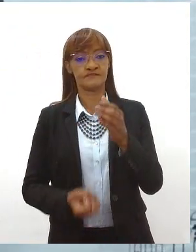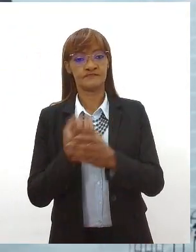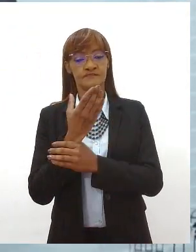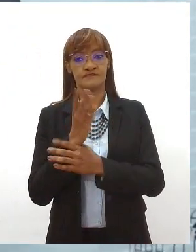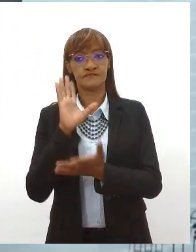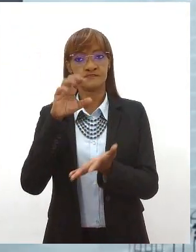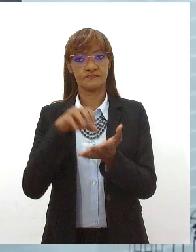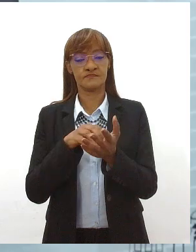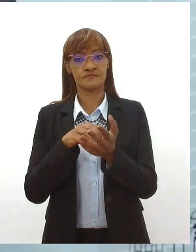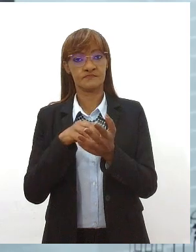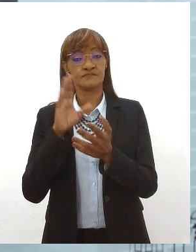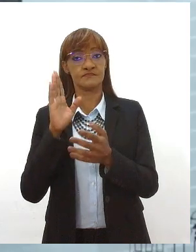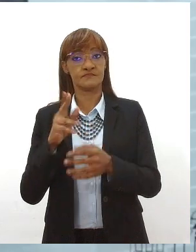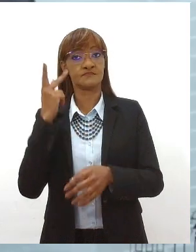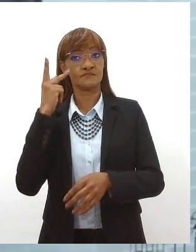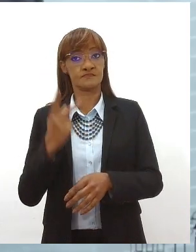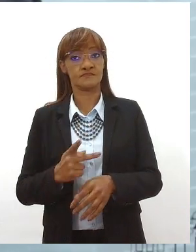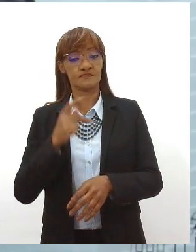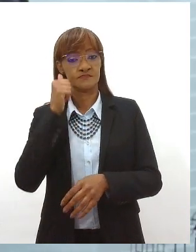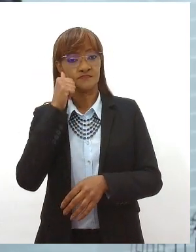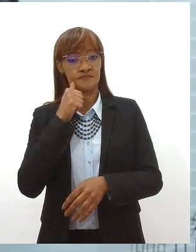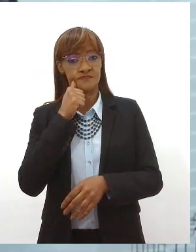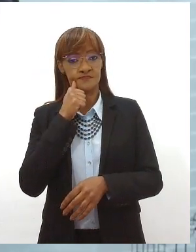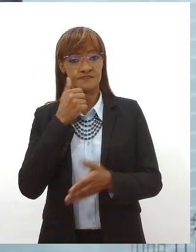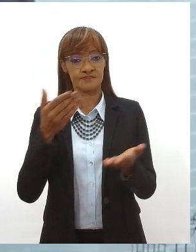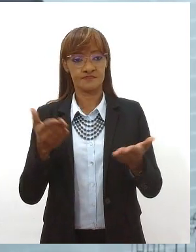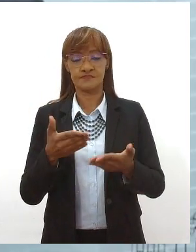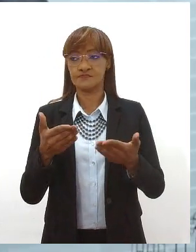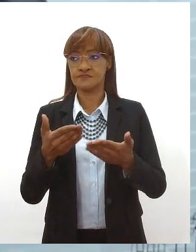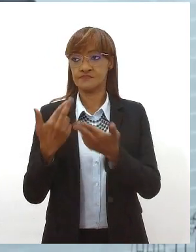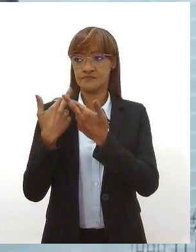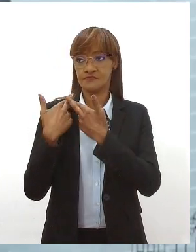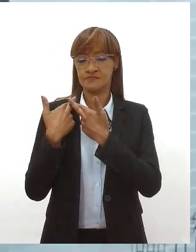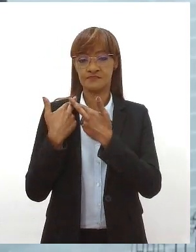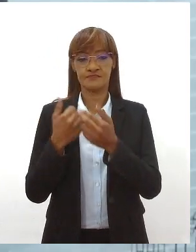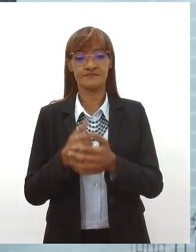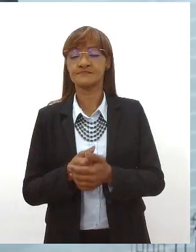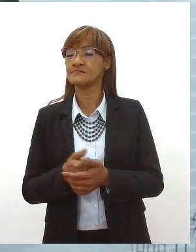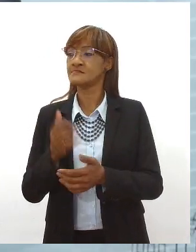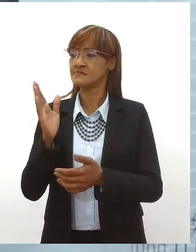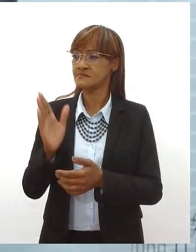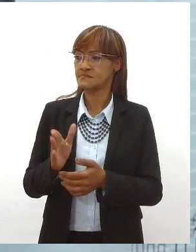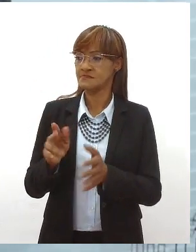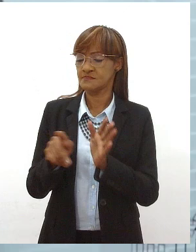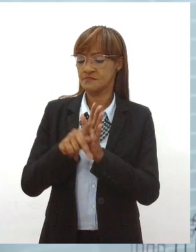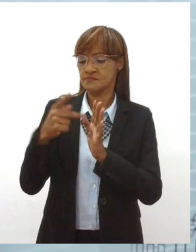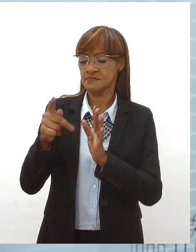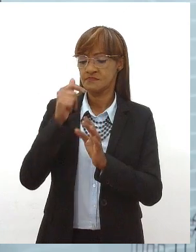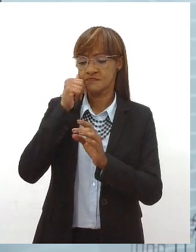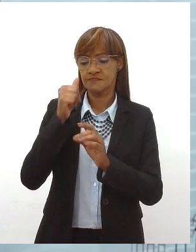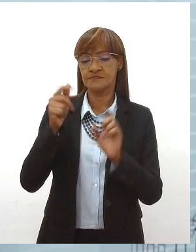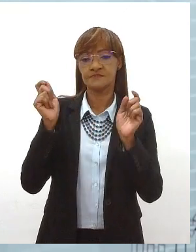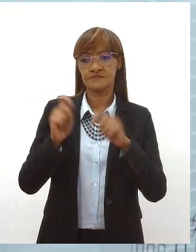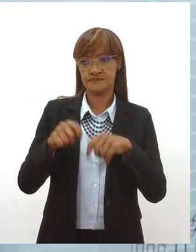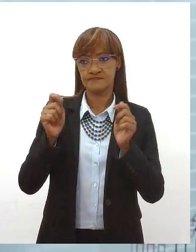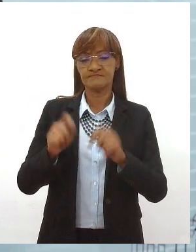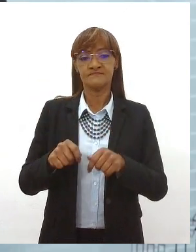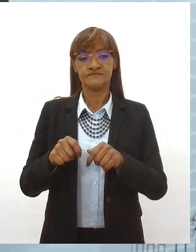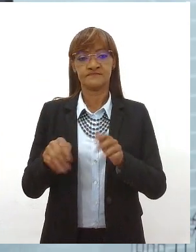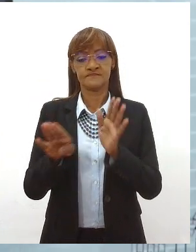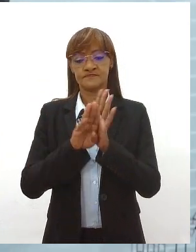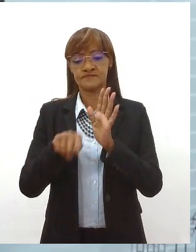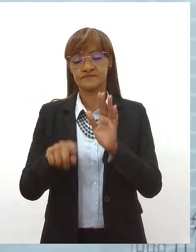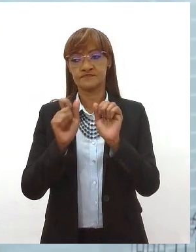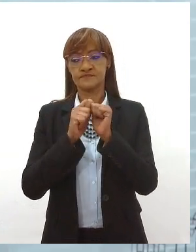agora ocupa a função de procuradora. É mais um instrumento da mulher que pode vir à Assembleia, ter acesso, ter acolhimento